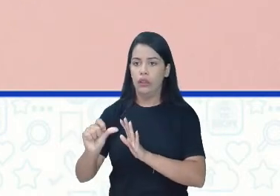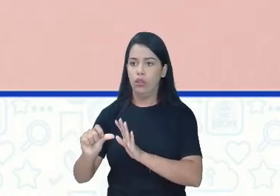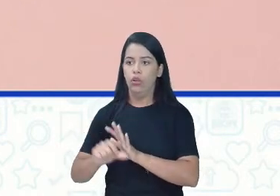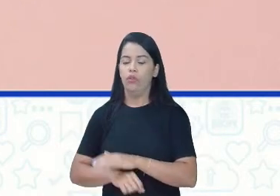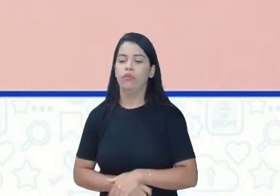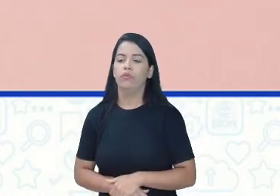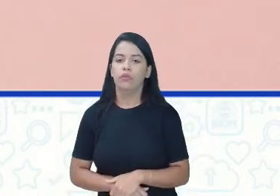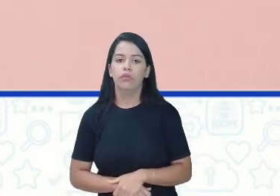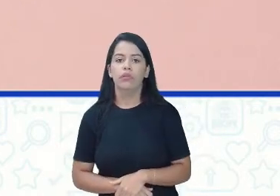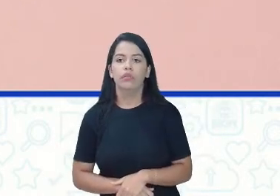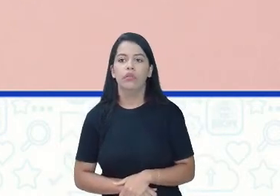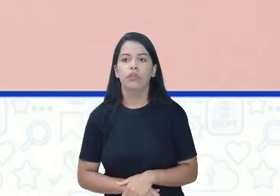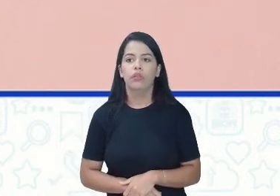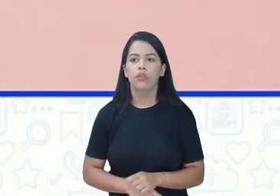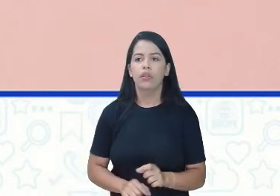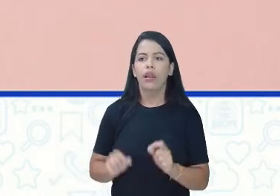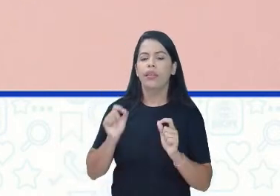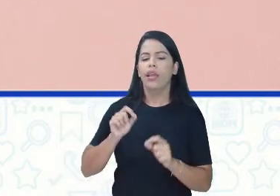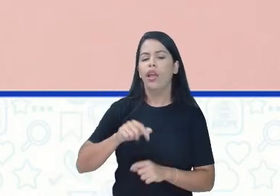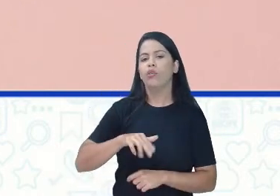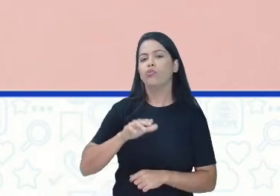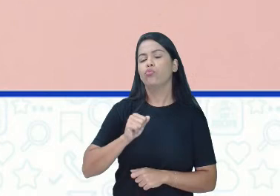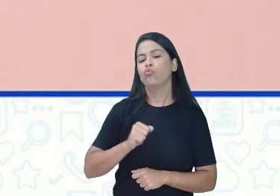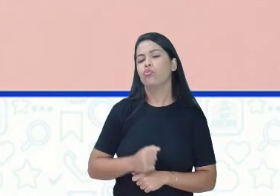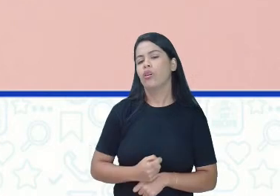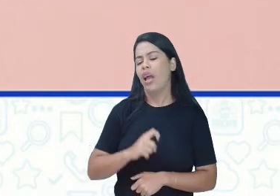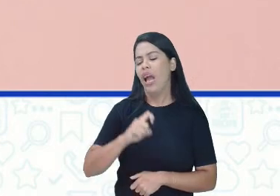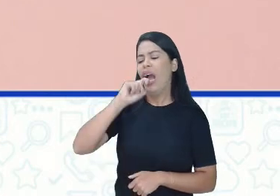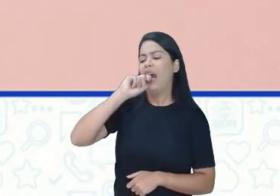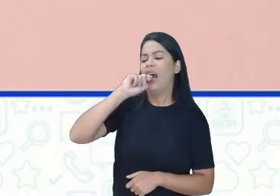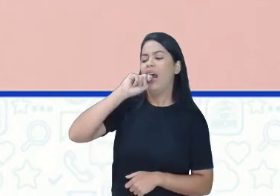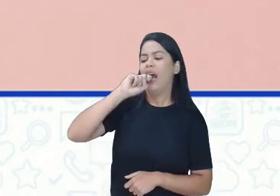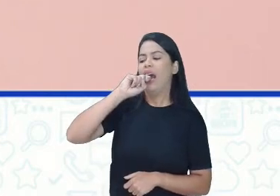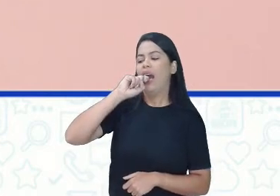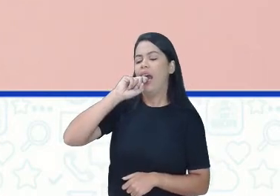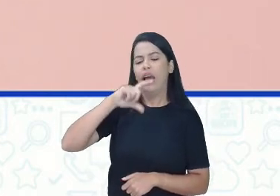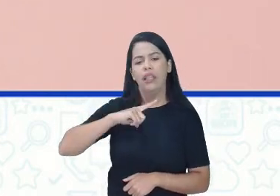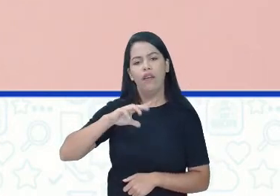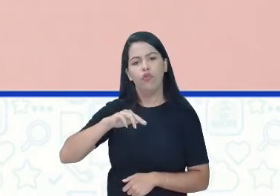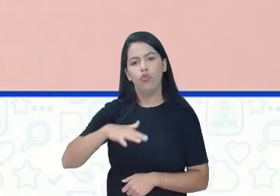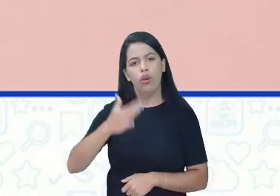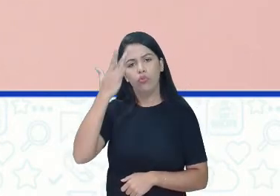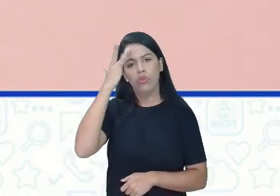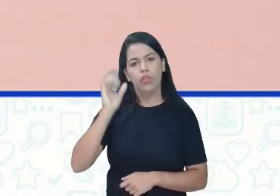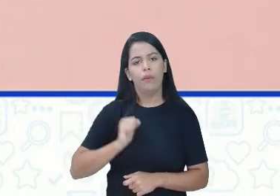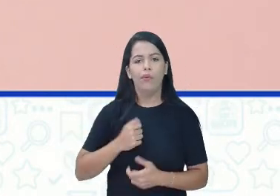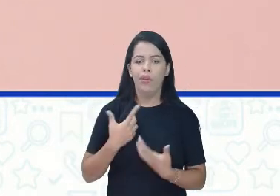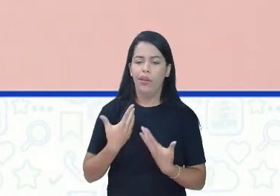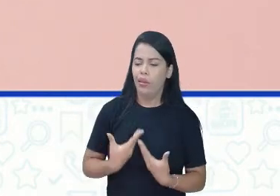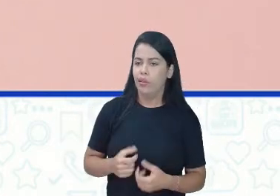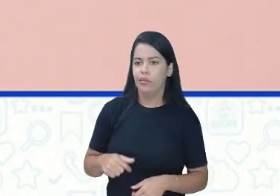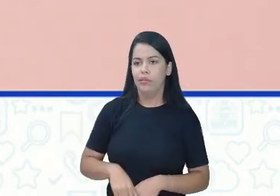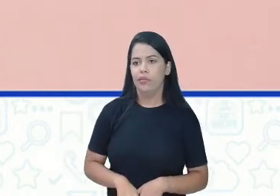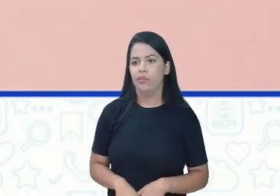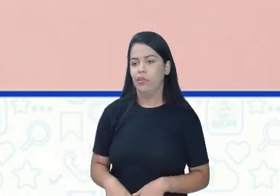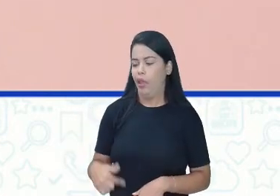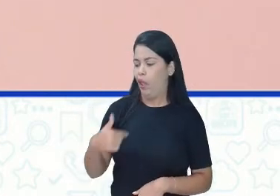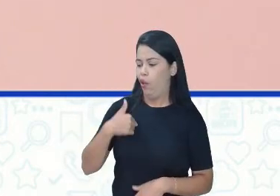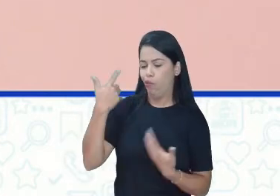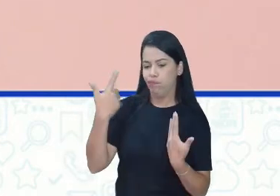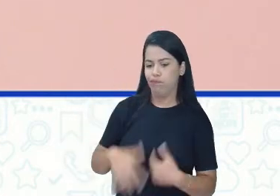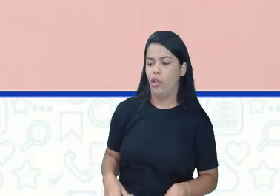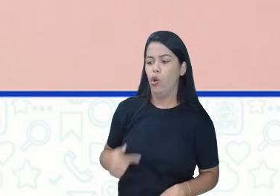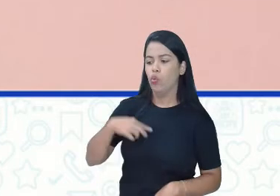1889. Quem nunca invejou não sabe o que é padecer. Eu sou uma lástima. Não posso ver uma roupinha melhor em outra